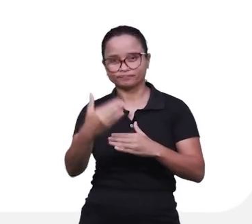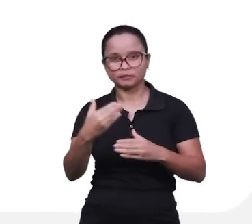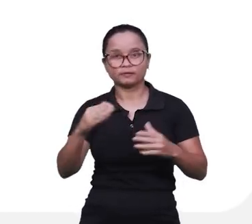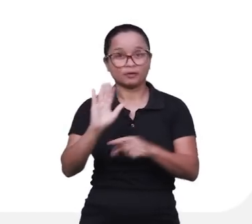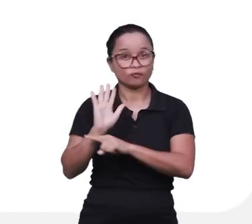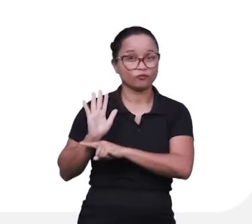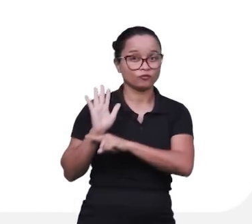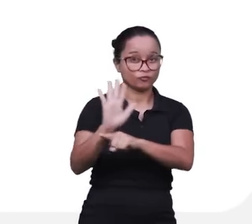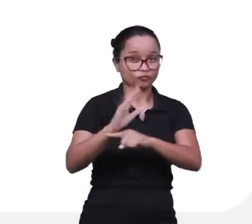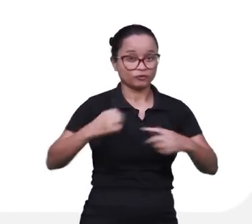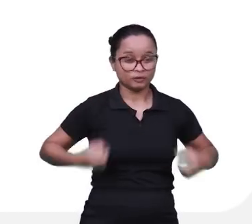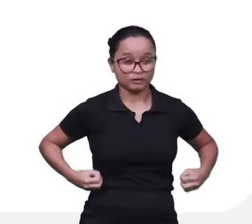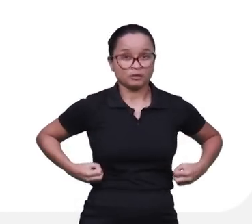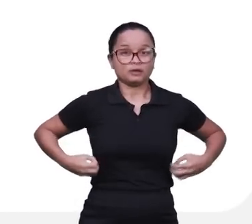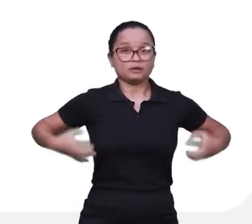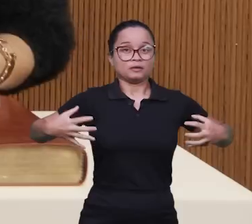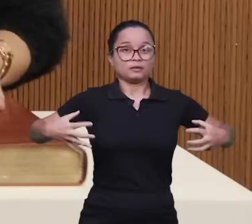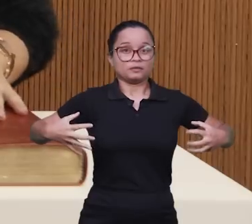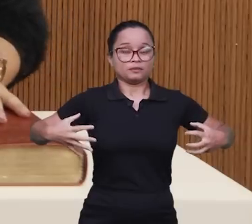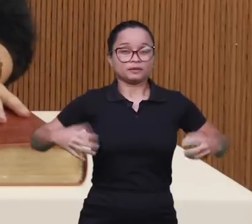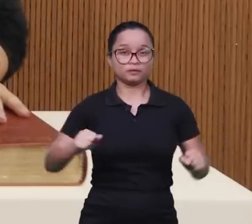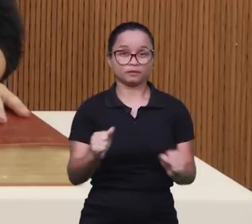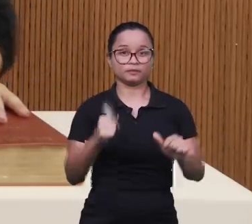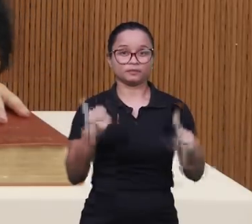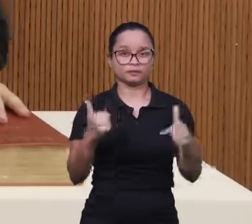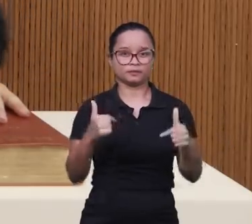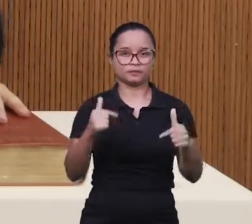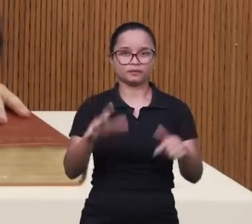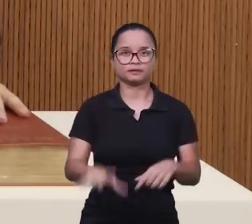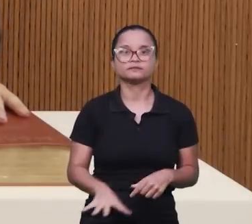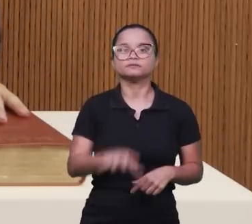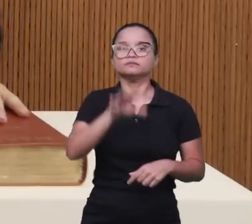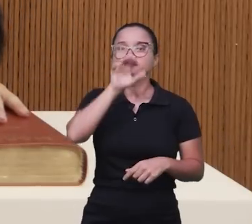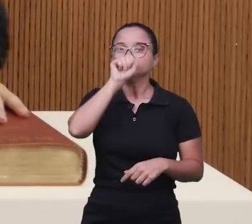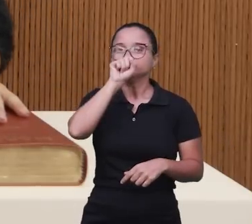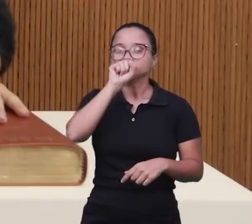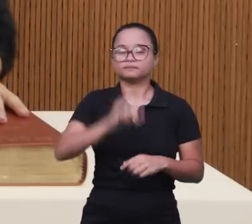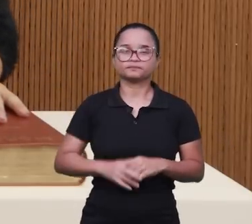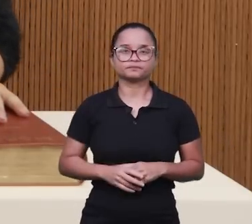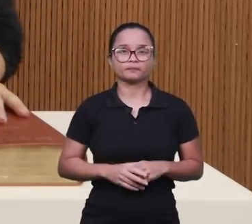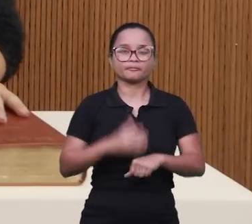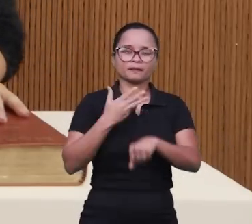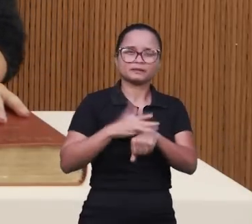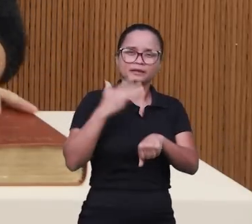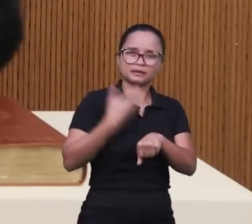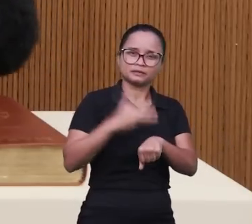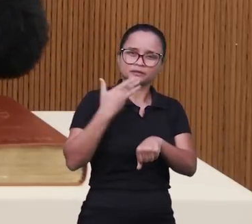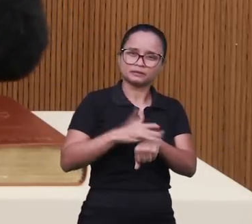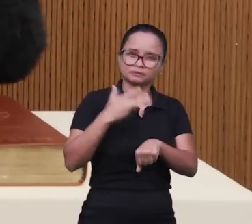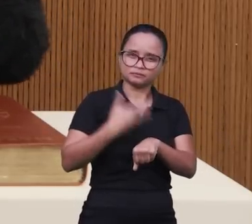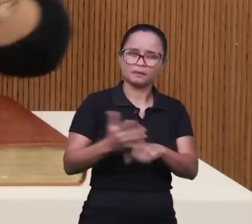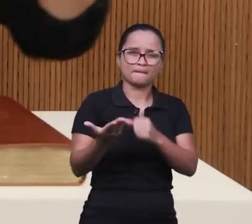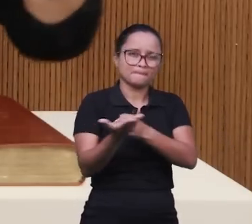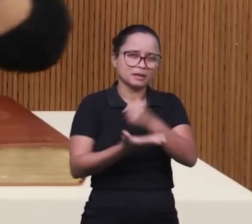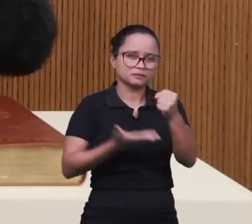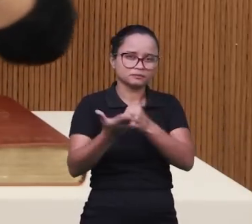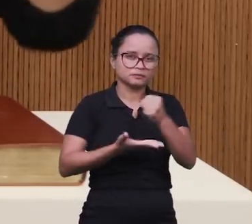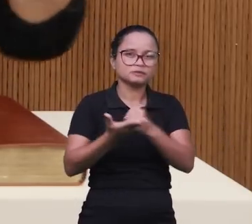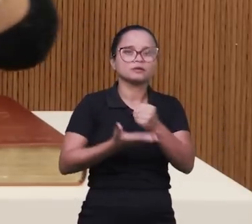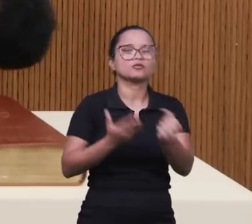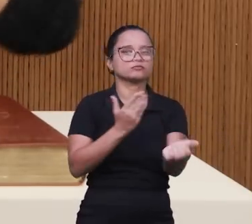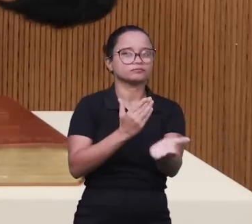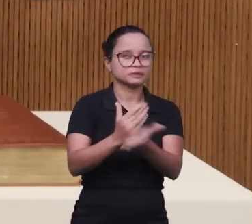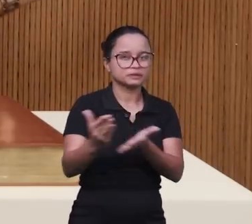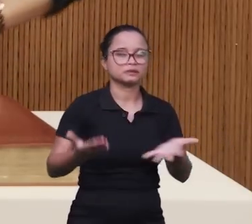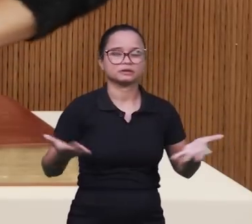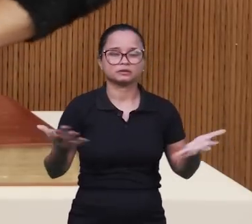ajudar a expandir. Vamos trabalhar esses músculos inspiratórios. Exercício básico, somente para você ativar